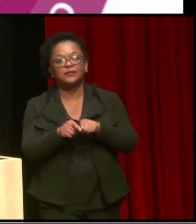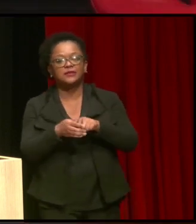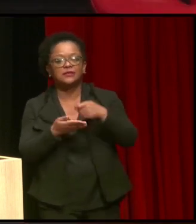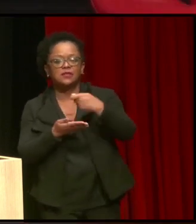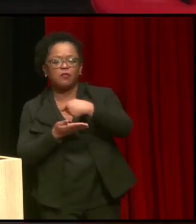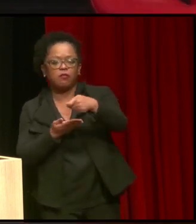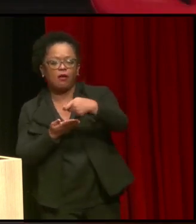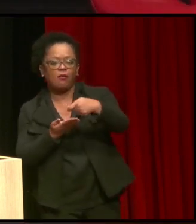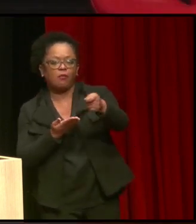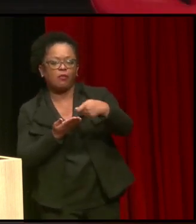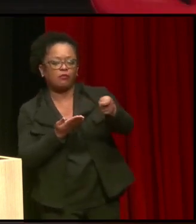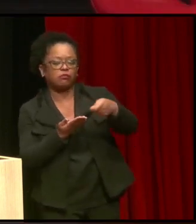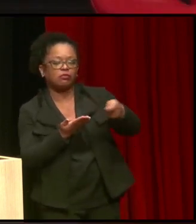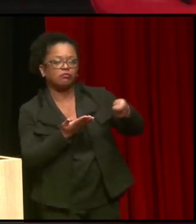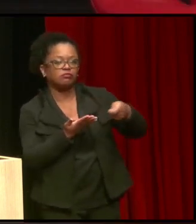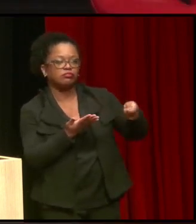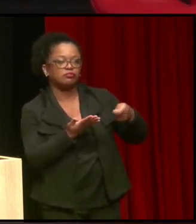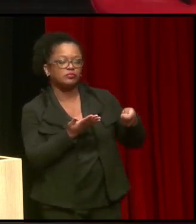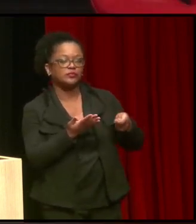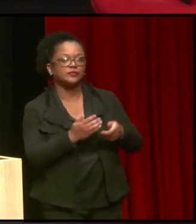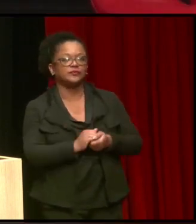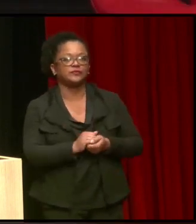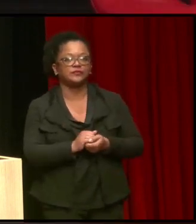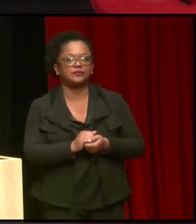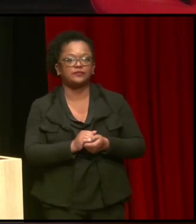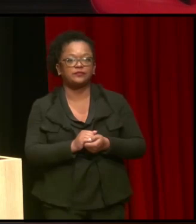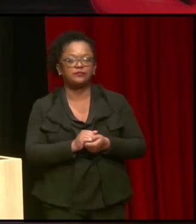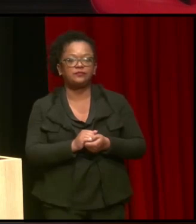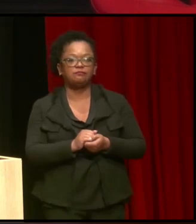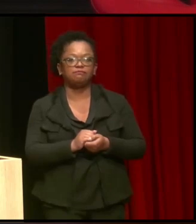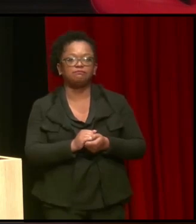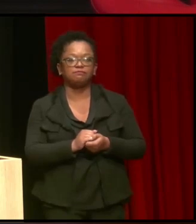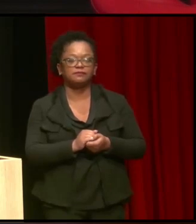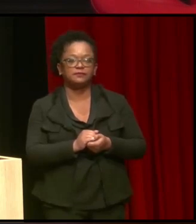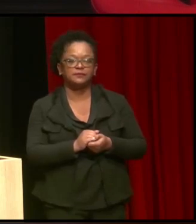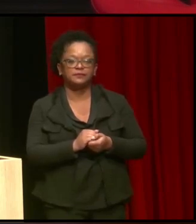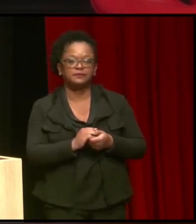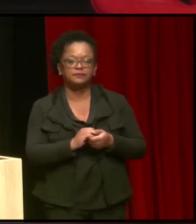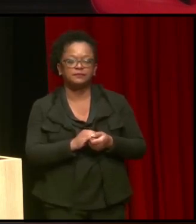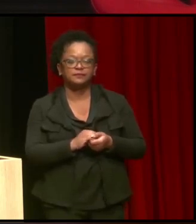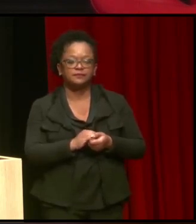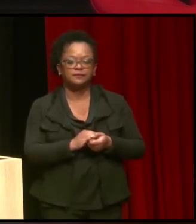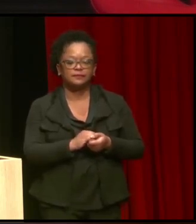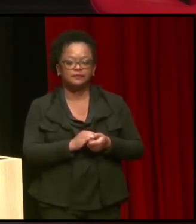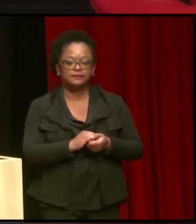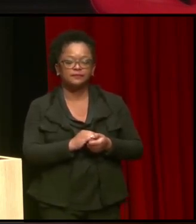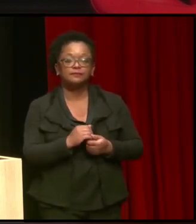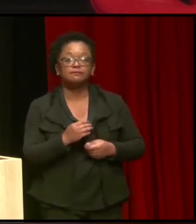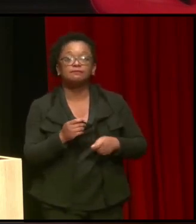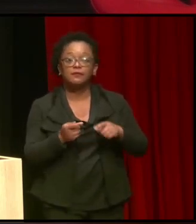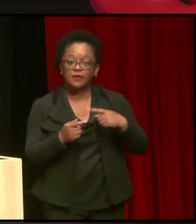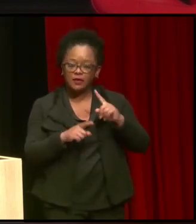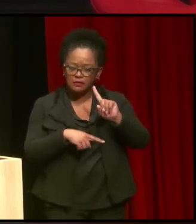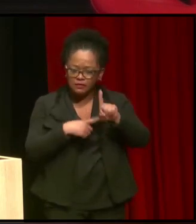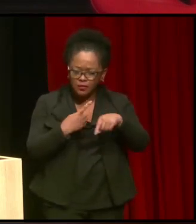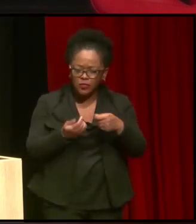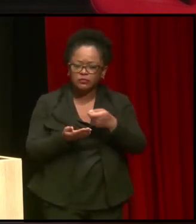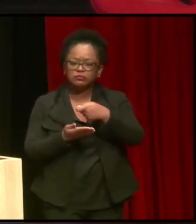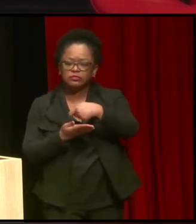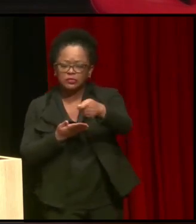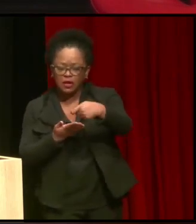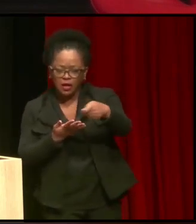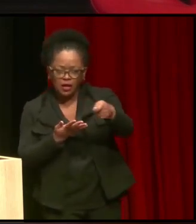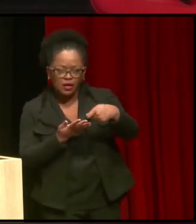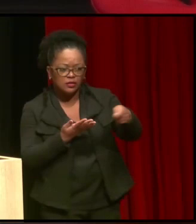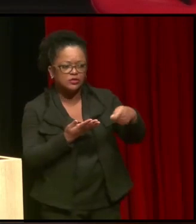distribuída. É o terceiro passo lá da acessibilidade. Aí foi distribuída, né?